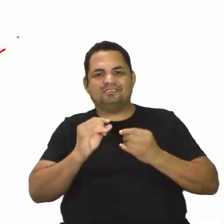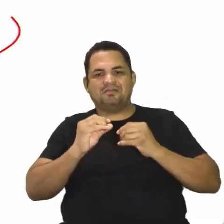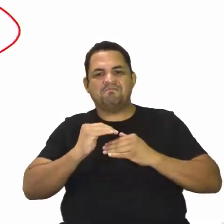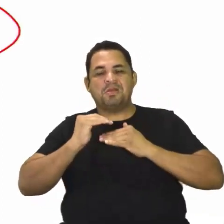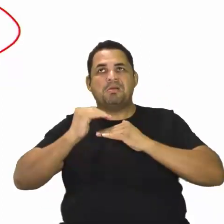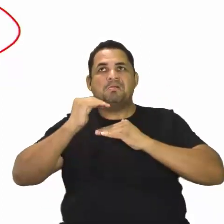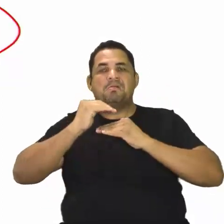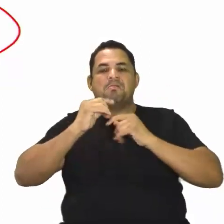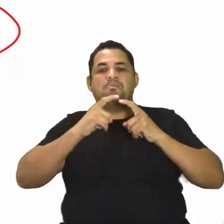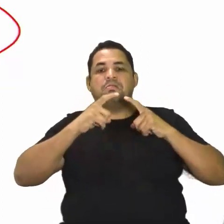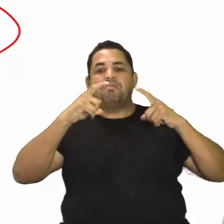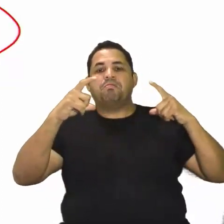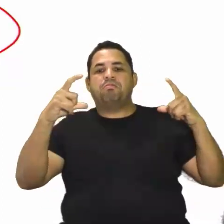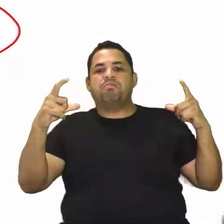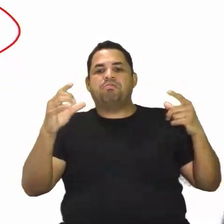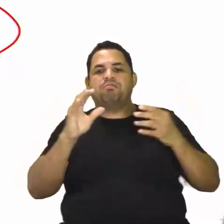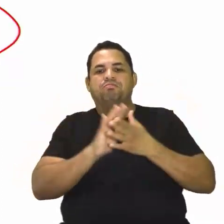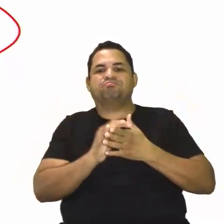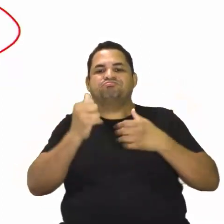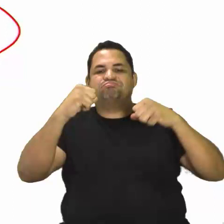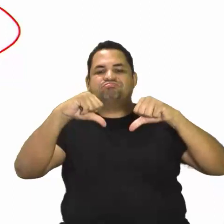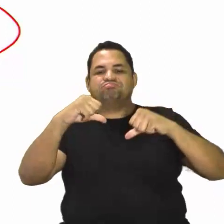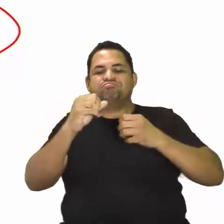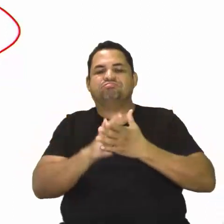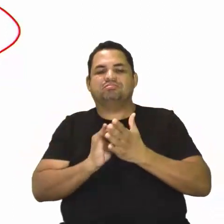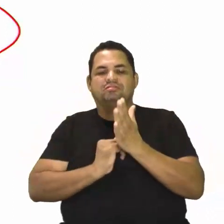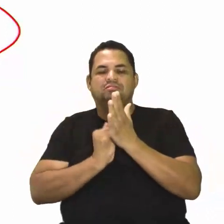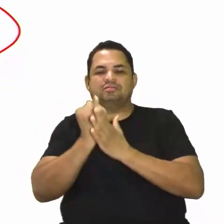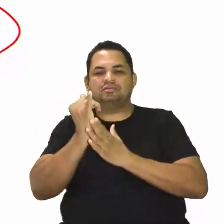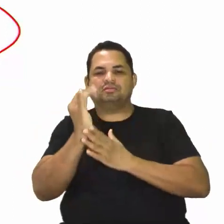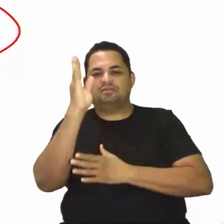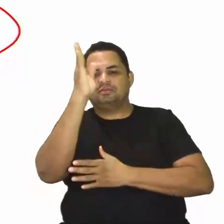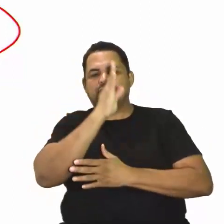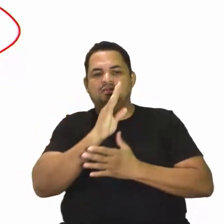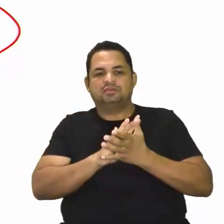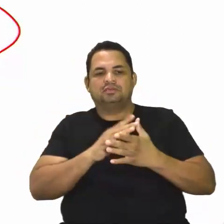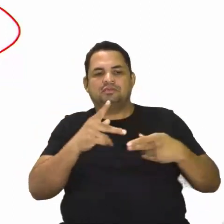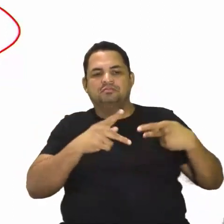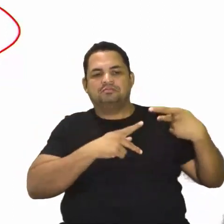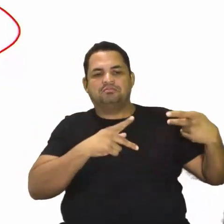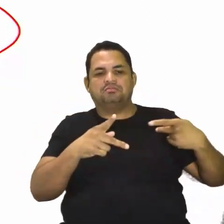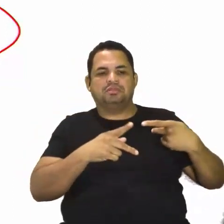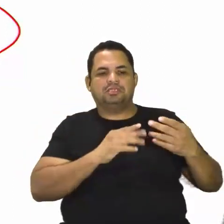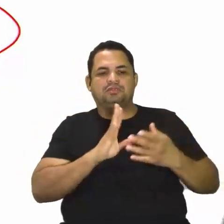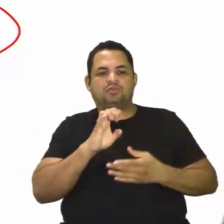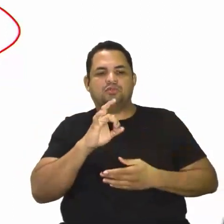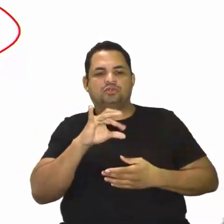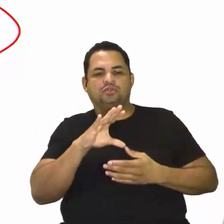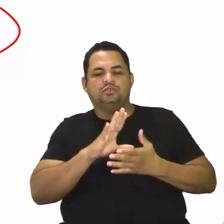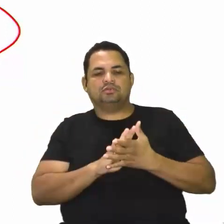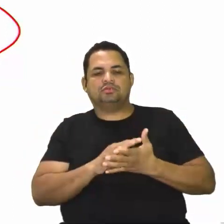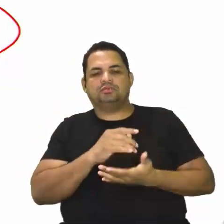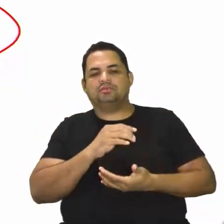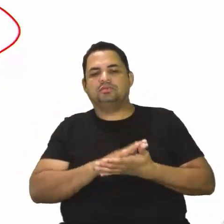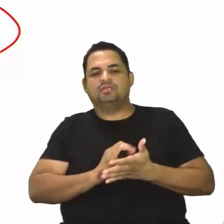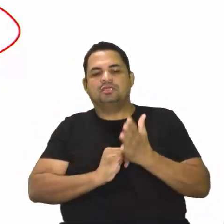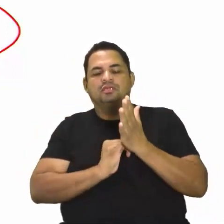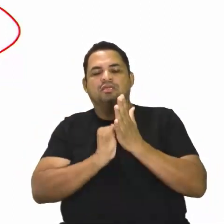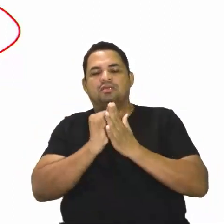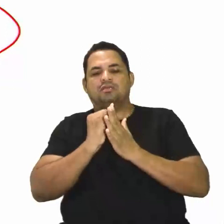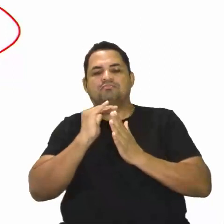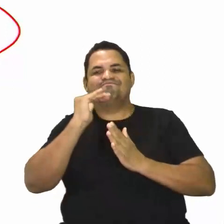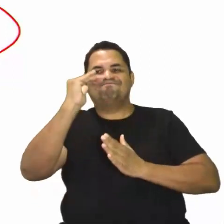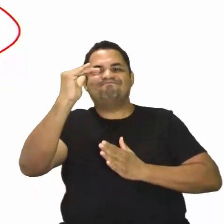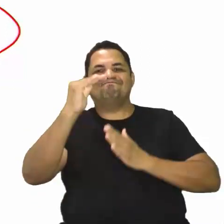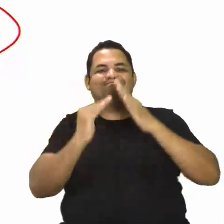agravaram ainda mais uma crise inflacionária do Brasil. Plano Cruzado. A inflação no Plano Cruzado